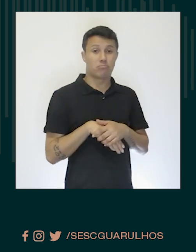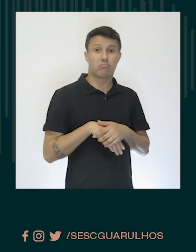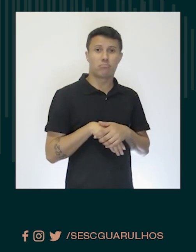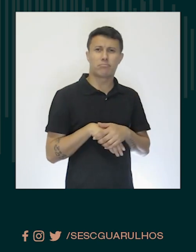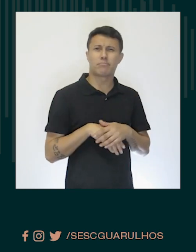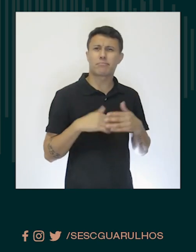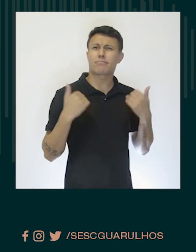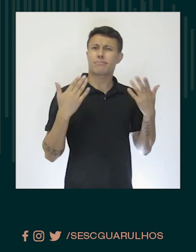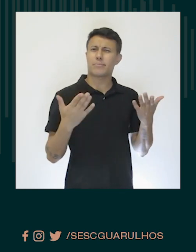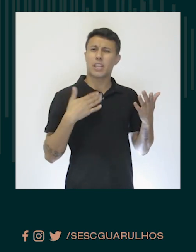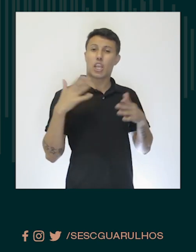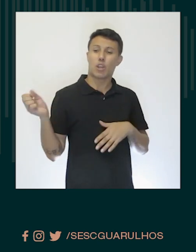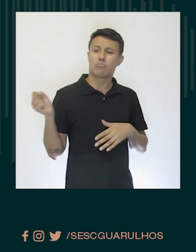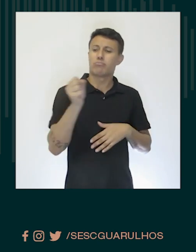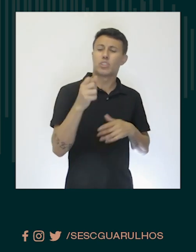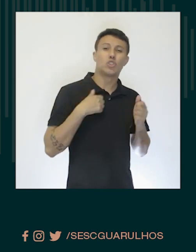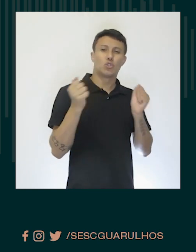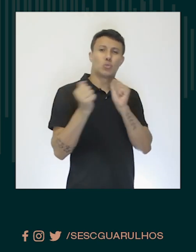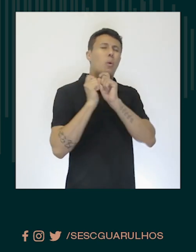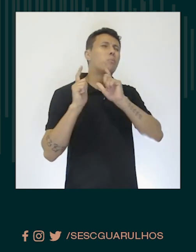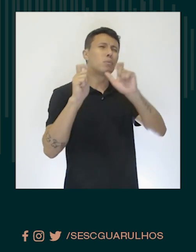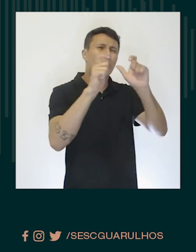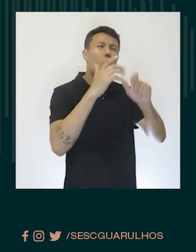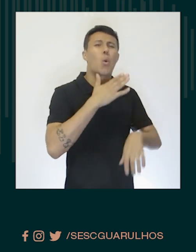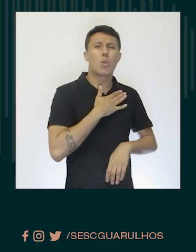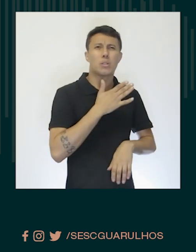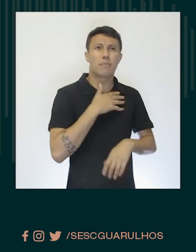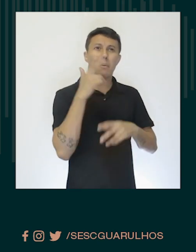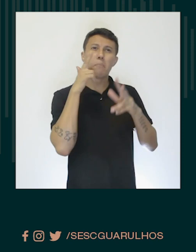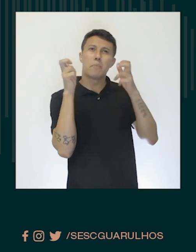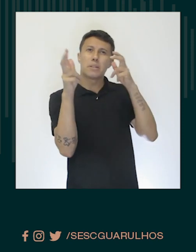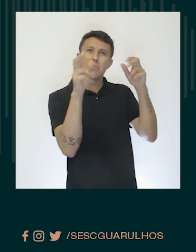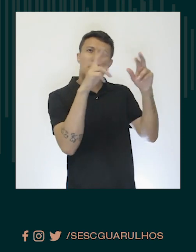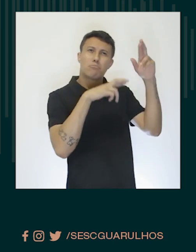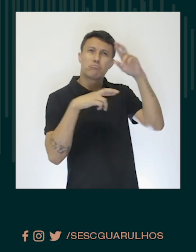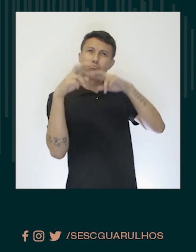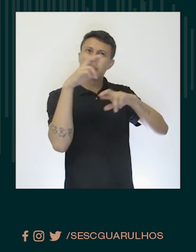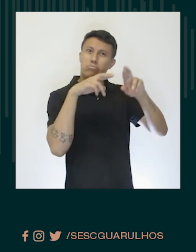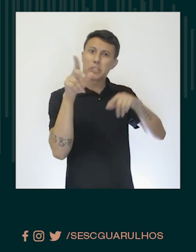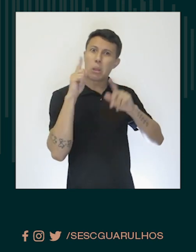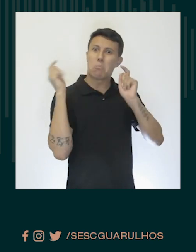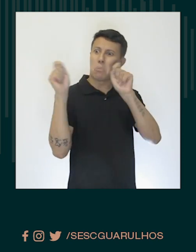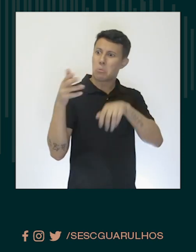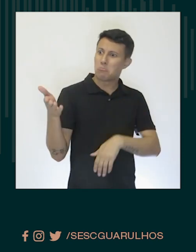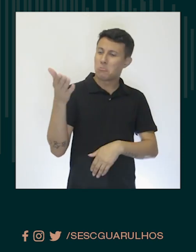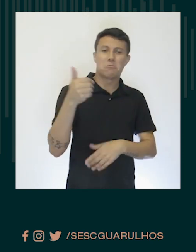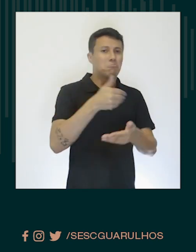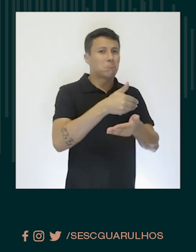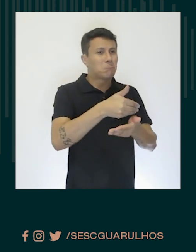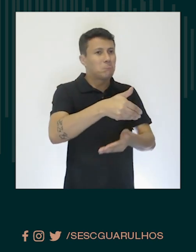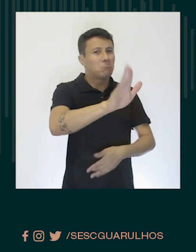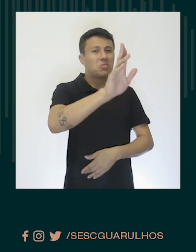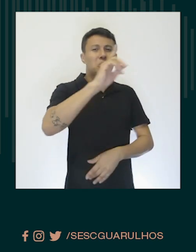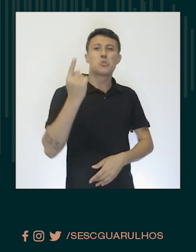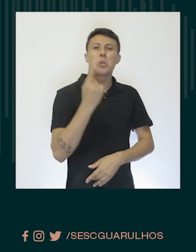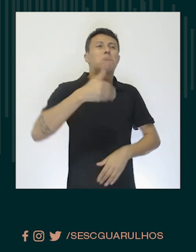Eu trouxe ele para fazer algumas fotografias comigo, porque eu gostava do olhar dele, via potencial nele. Agora ele está andando, fazendo as caminhadas